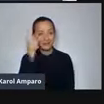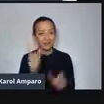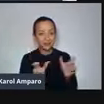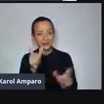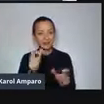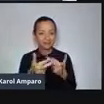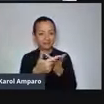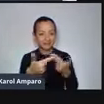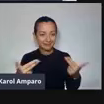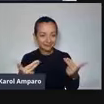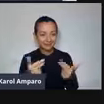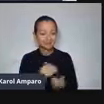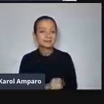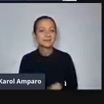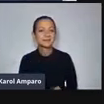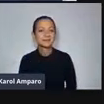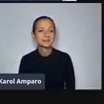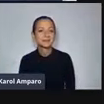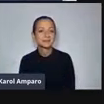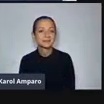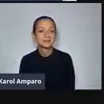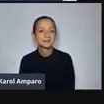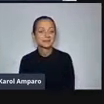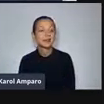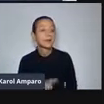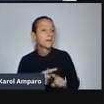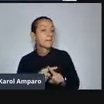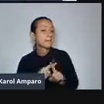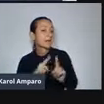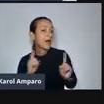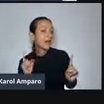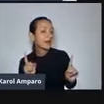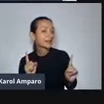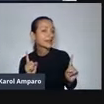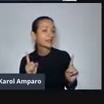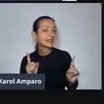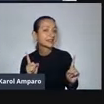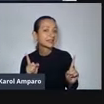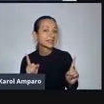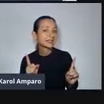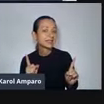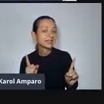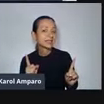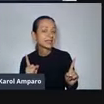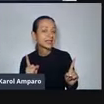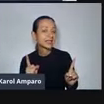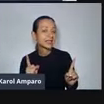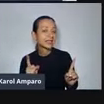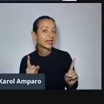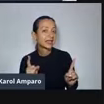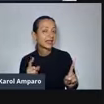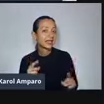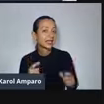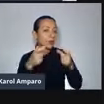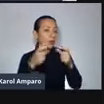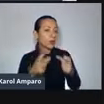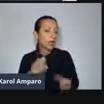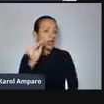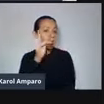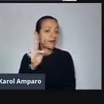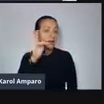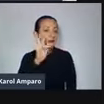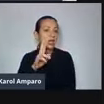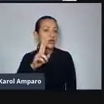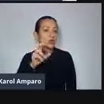nessa foto, né? Mas olha só, eu estou na USP, isso aqui foi